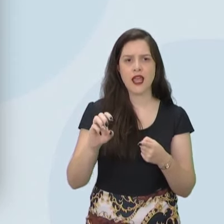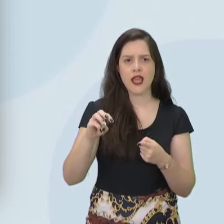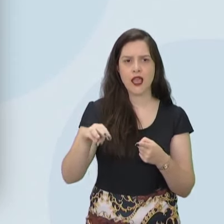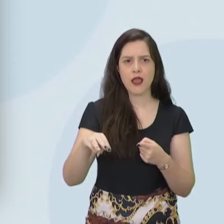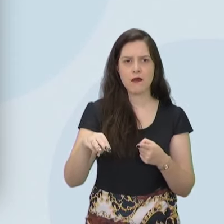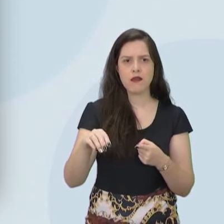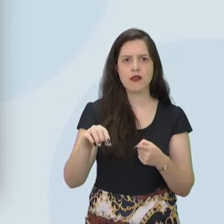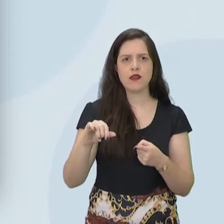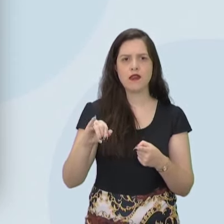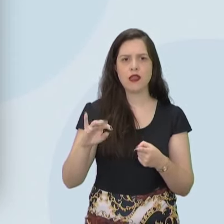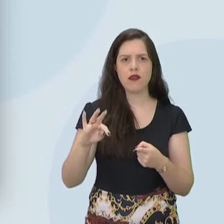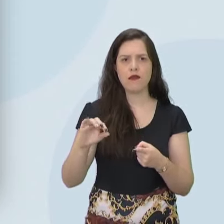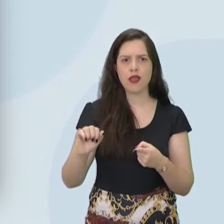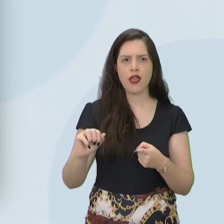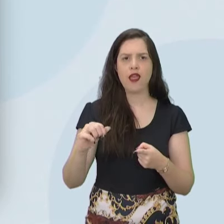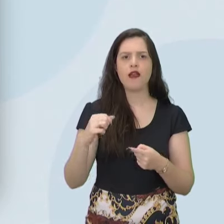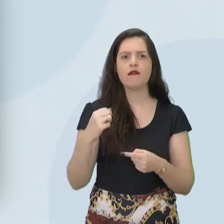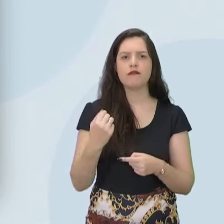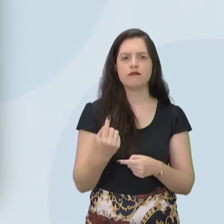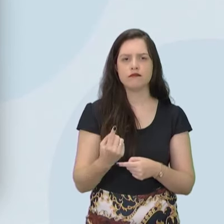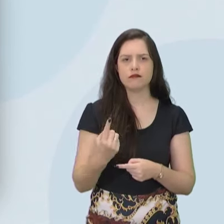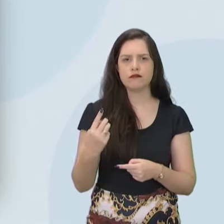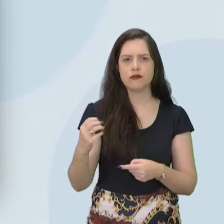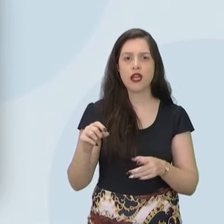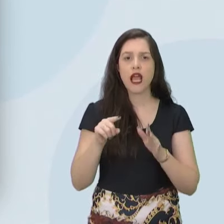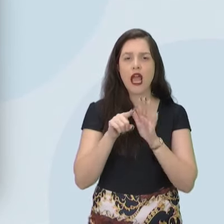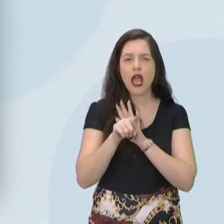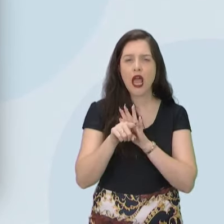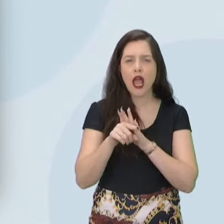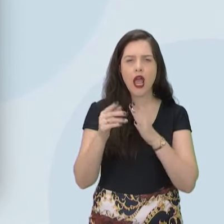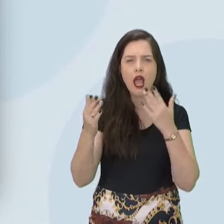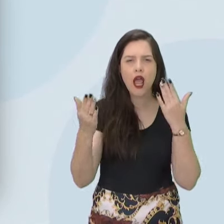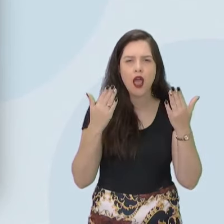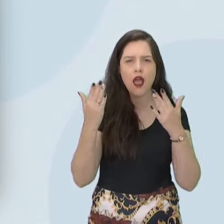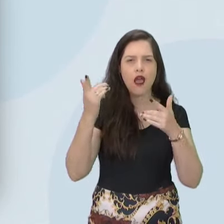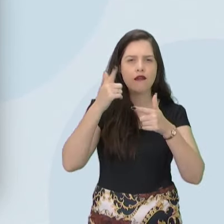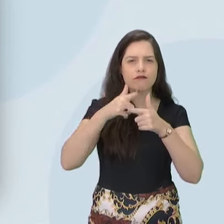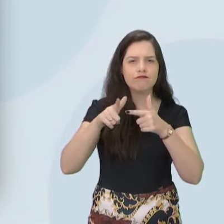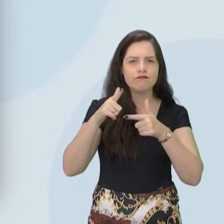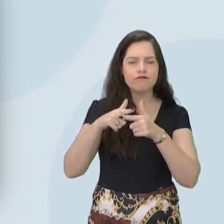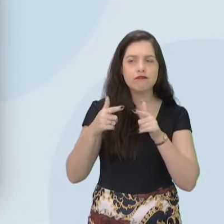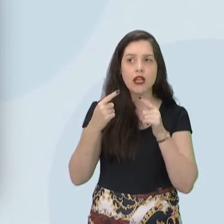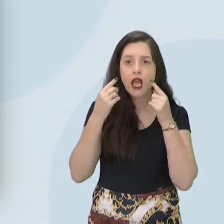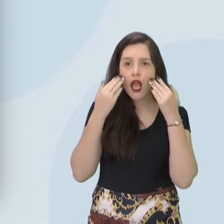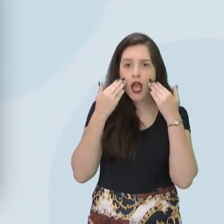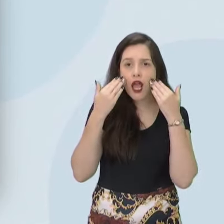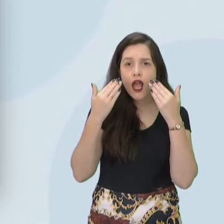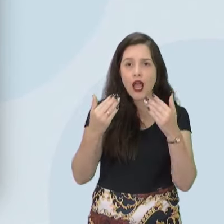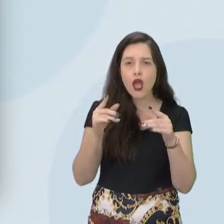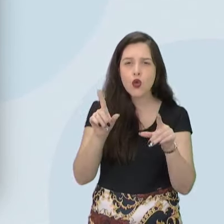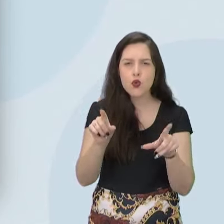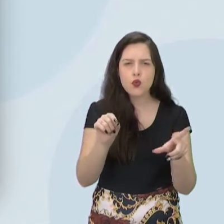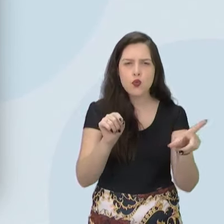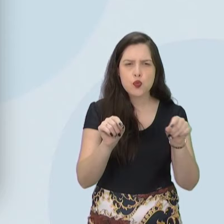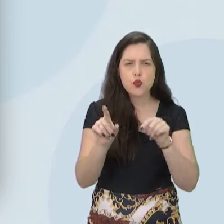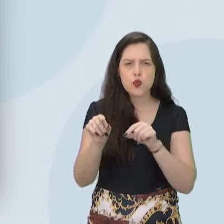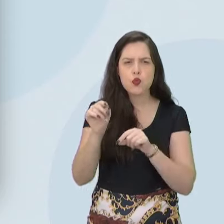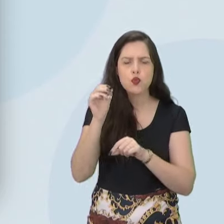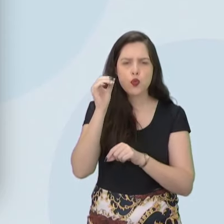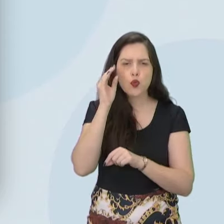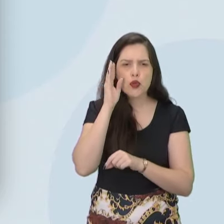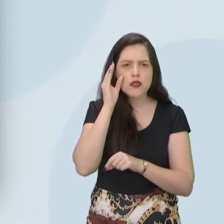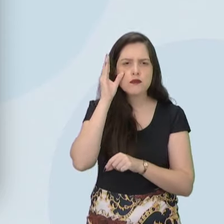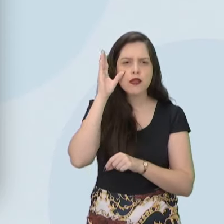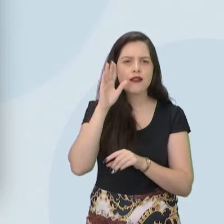EM-IF-MAT-01, investigar e analisar situações problema, identificando e selecionando conhecimentos